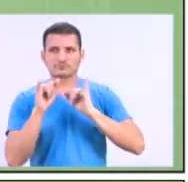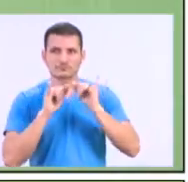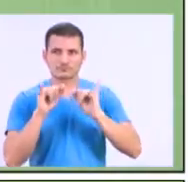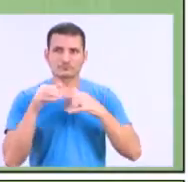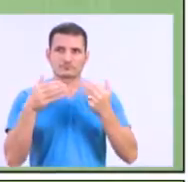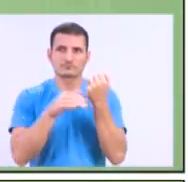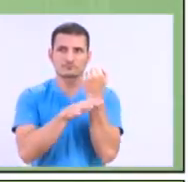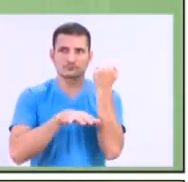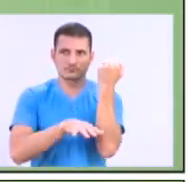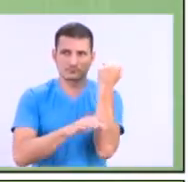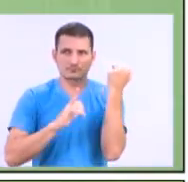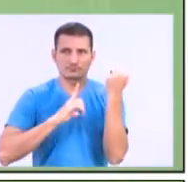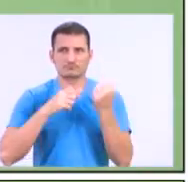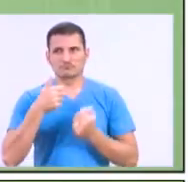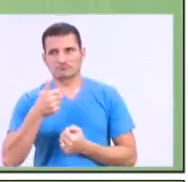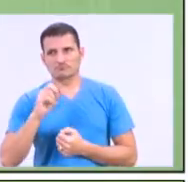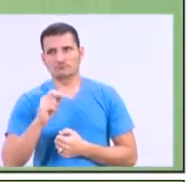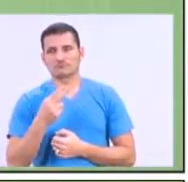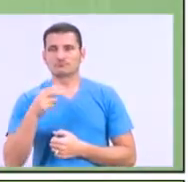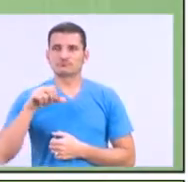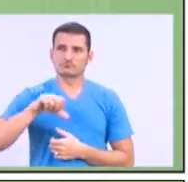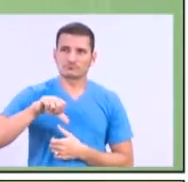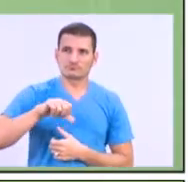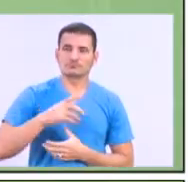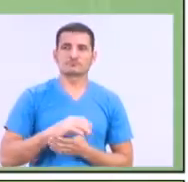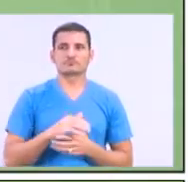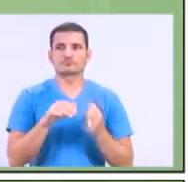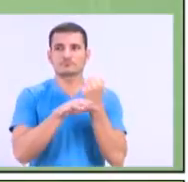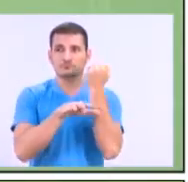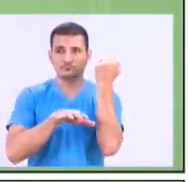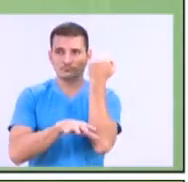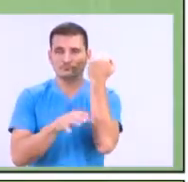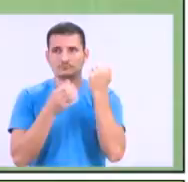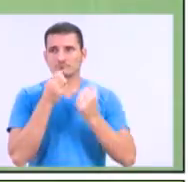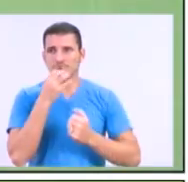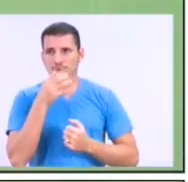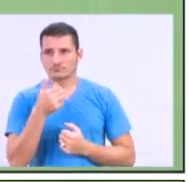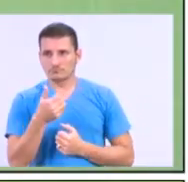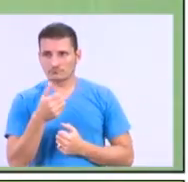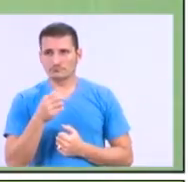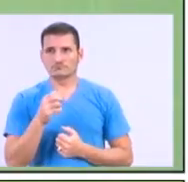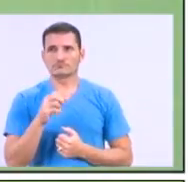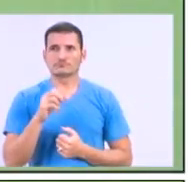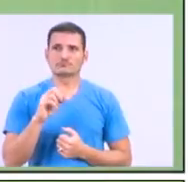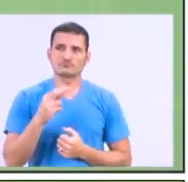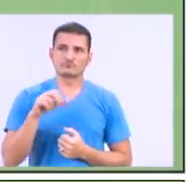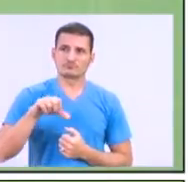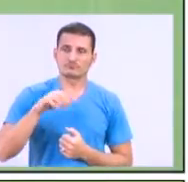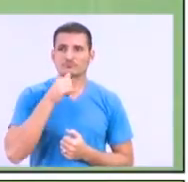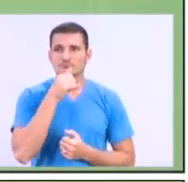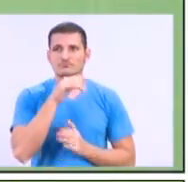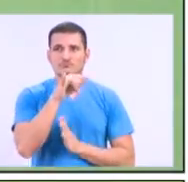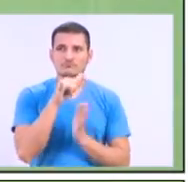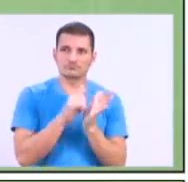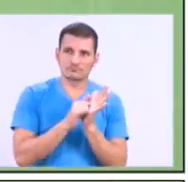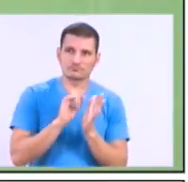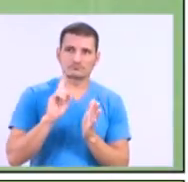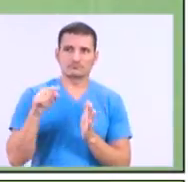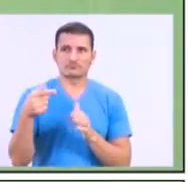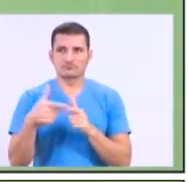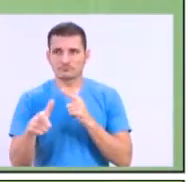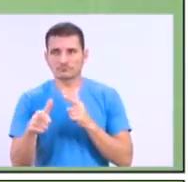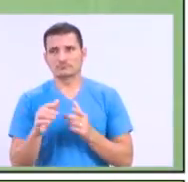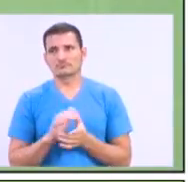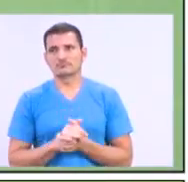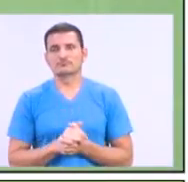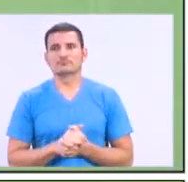ou não. Quando o servidor funciona ou quando não funciona, professor, eu instalei e deu problema. Normalmente esses servidores,